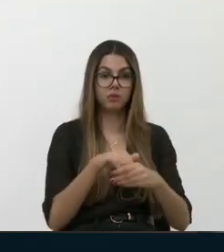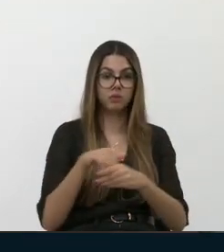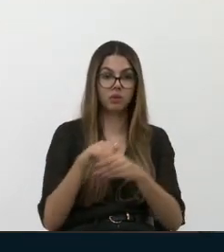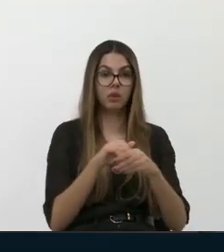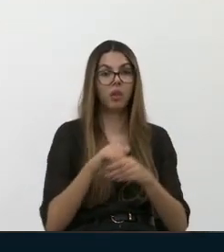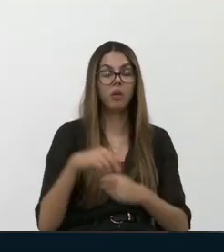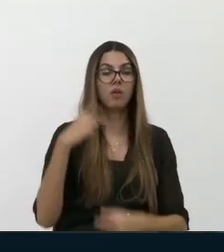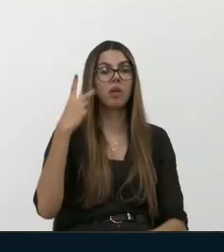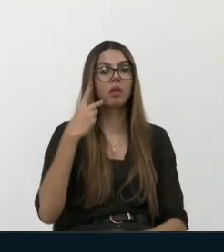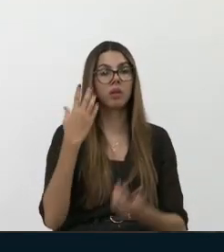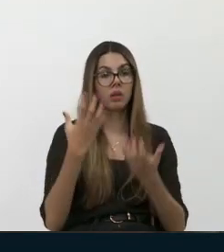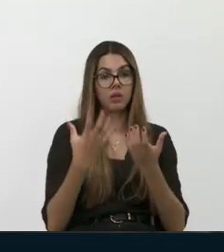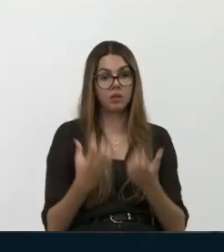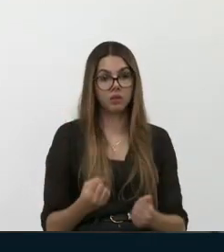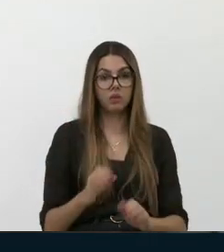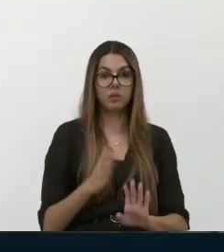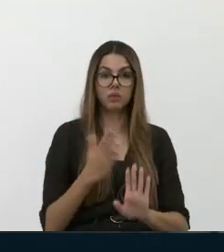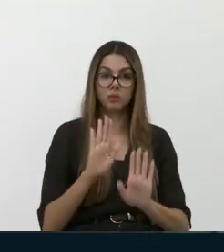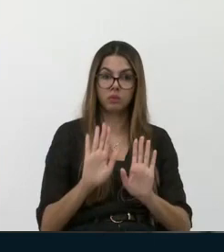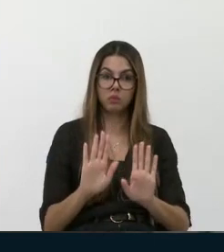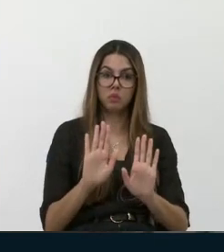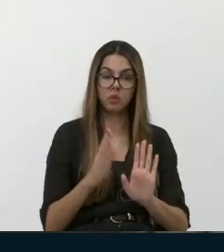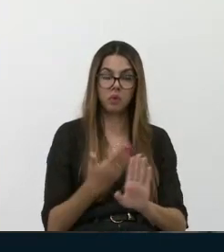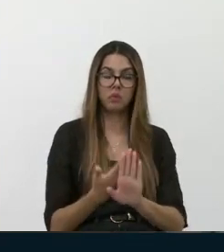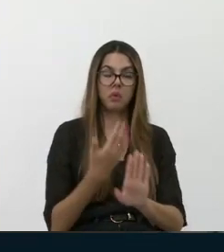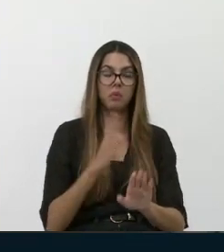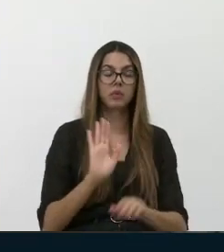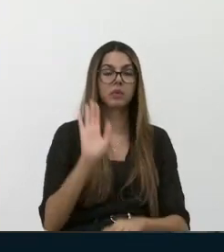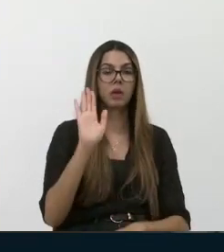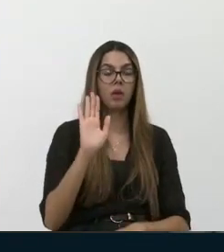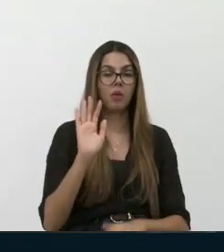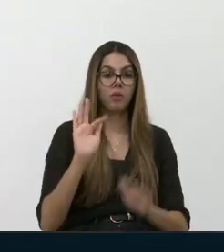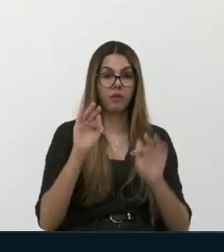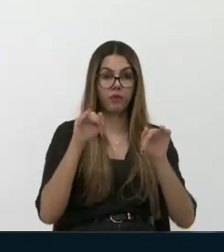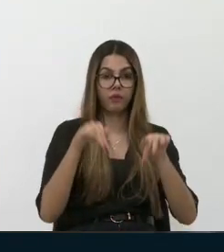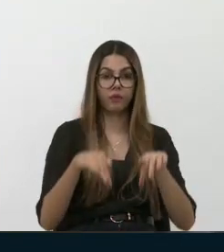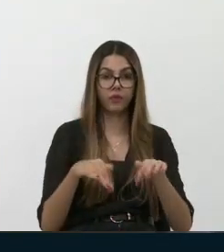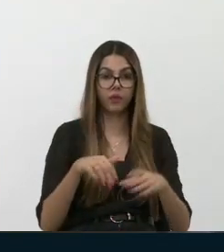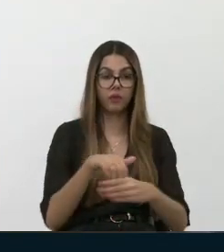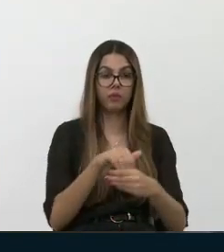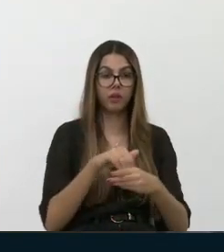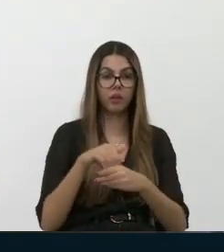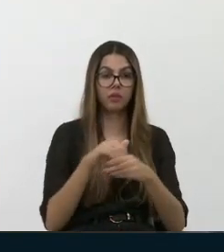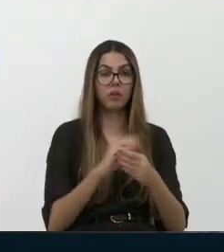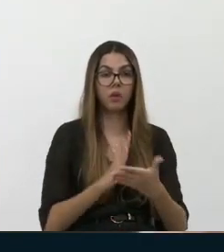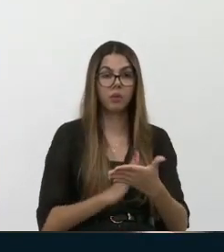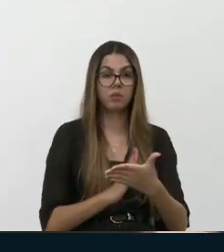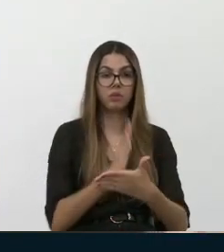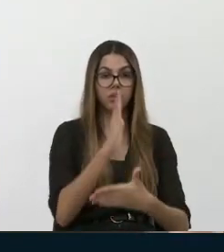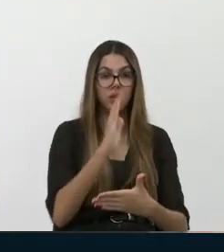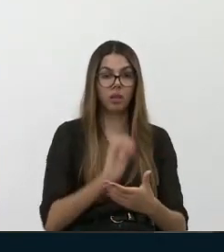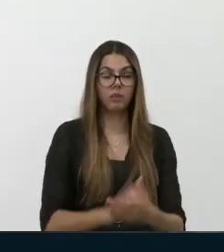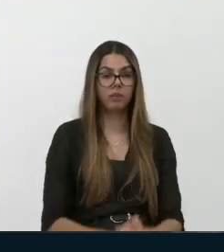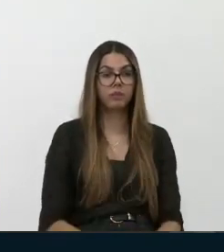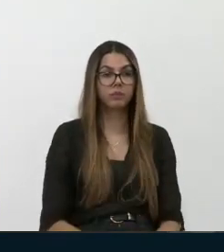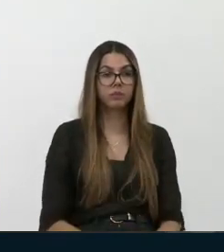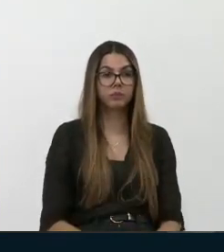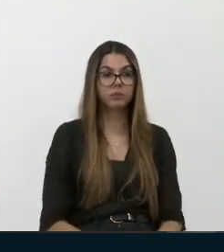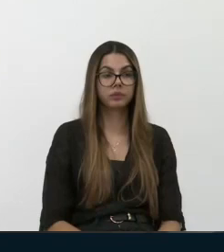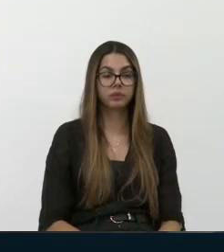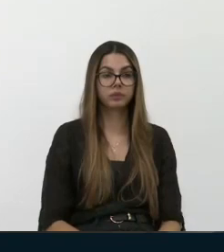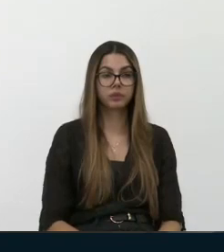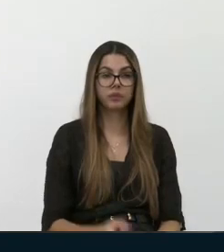vereadores favoráveis permaneçam como estão e os contrários se manifestem. Encerrada a votação, aprovado, encaminhe-se.